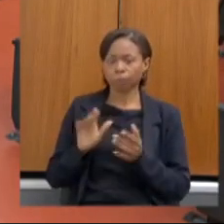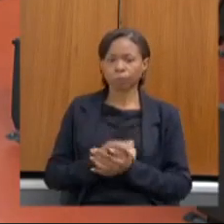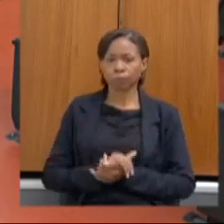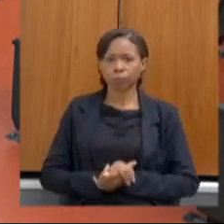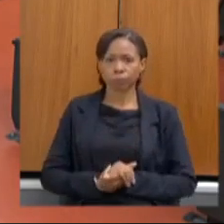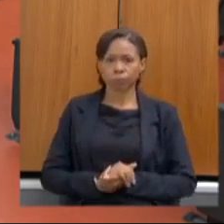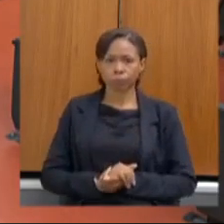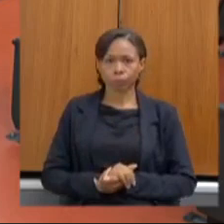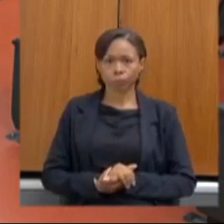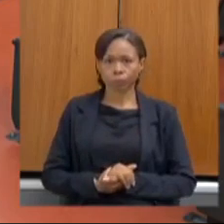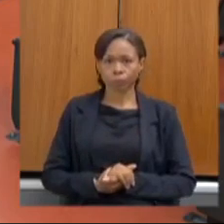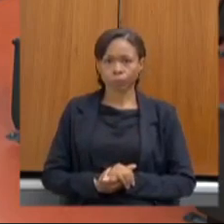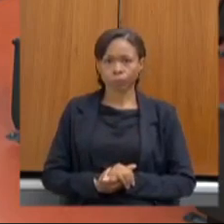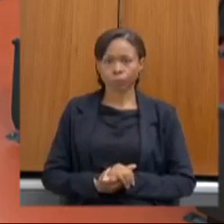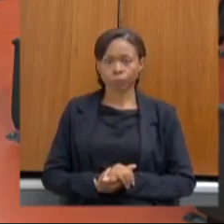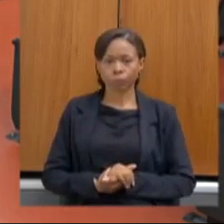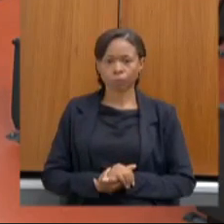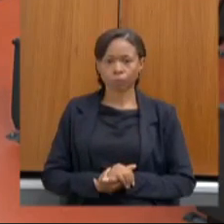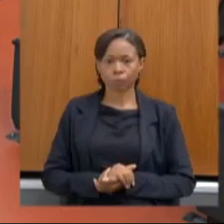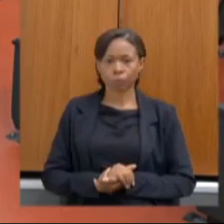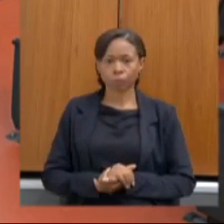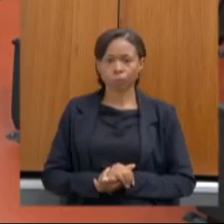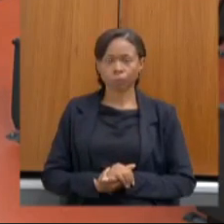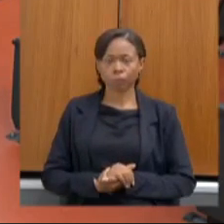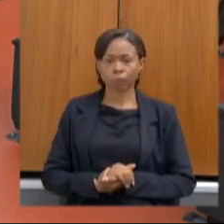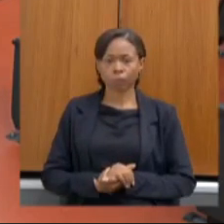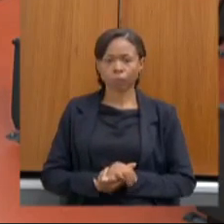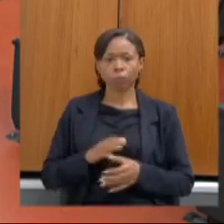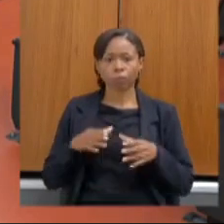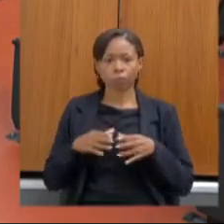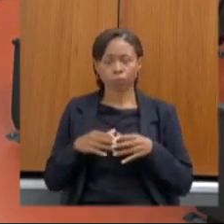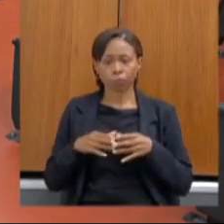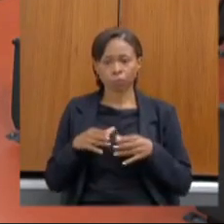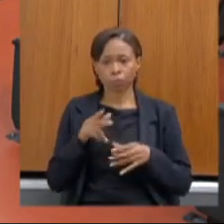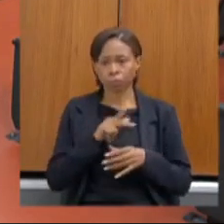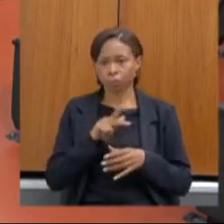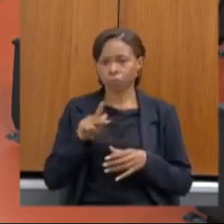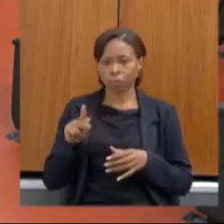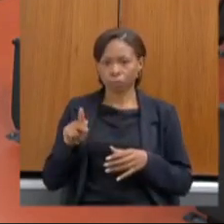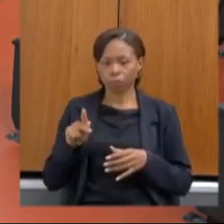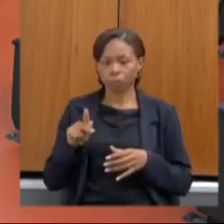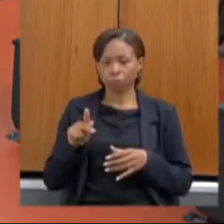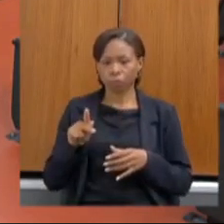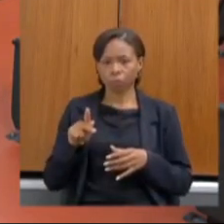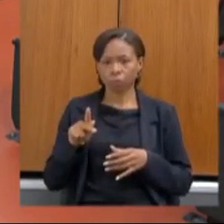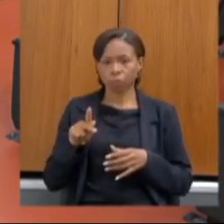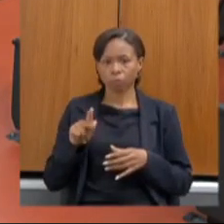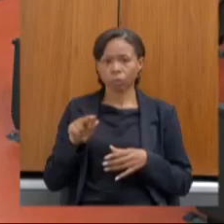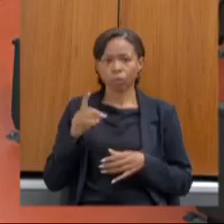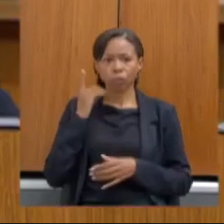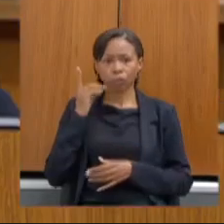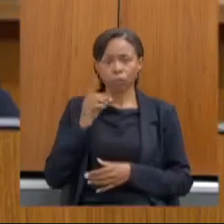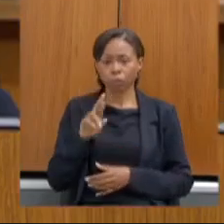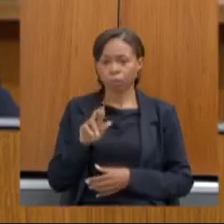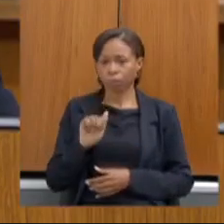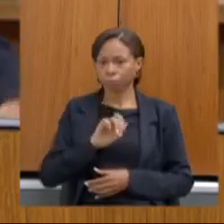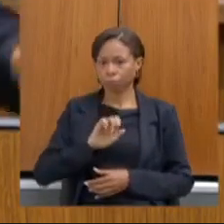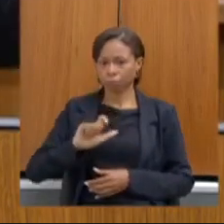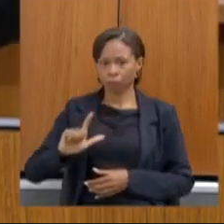presidente da Comissão de Minas e energia Deputado Rafael Martins